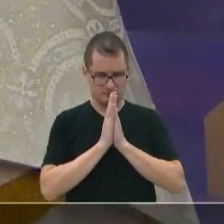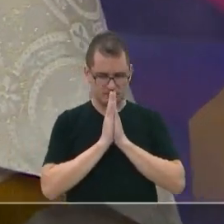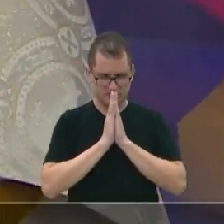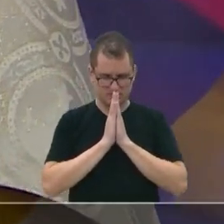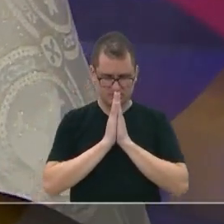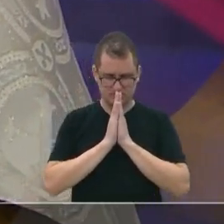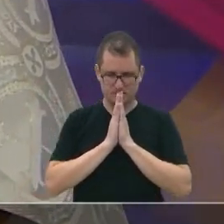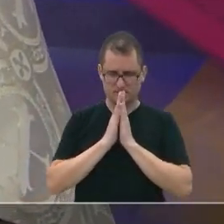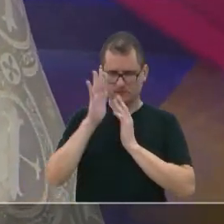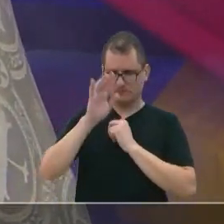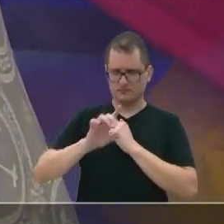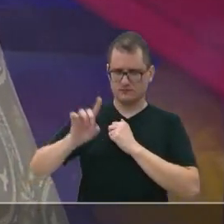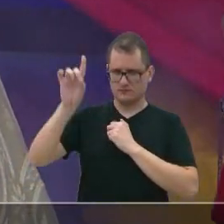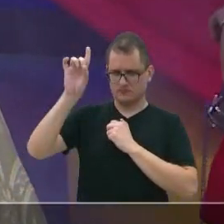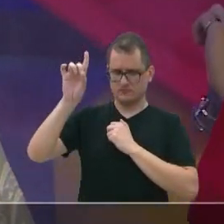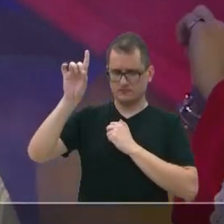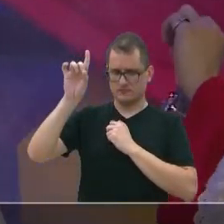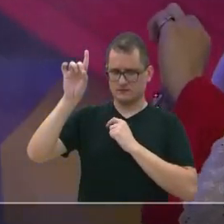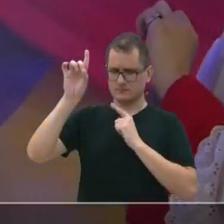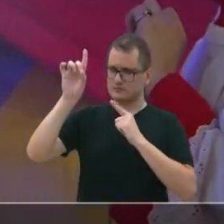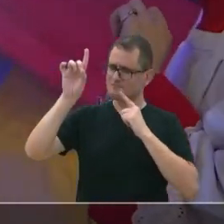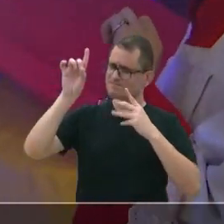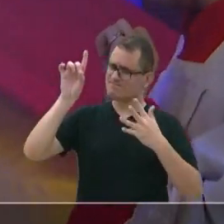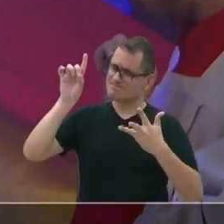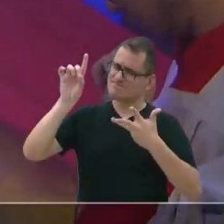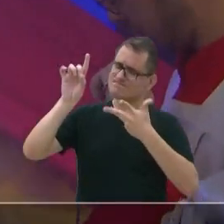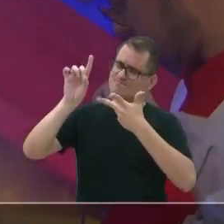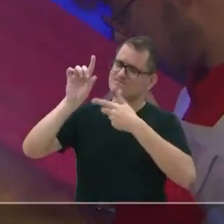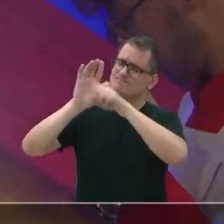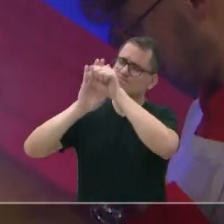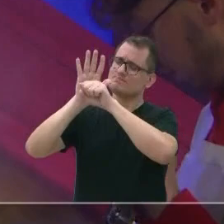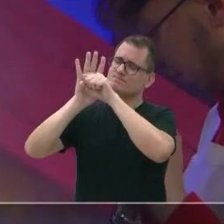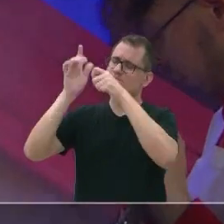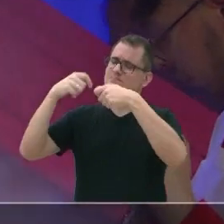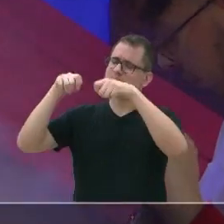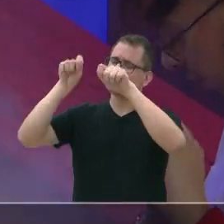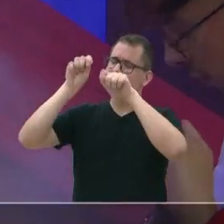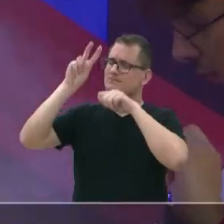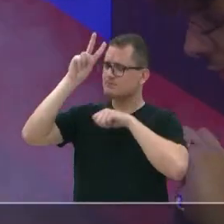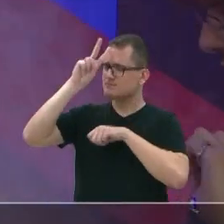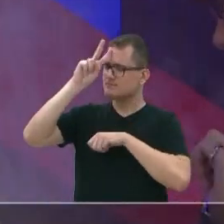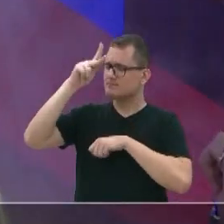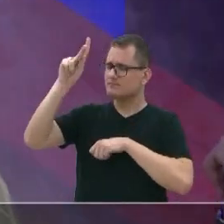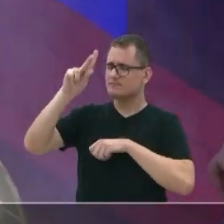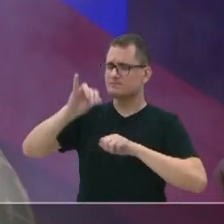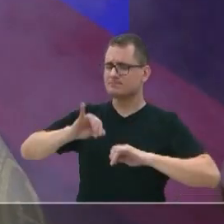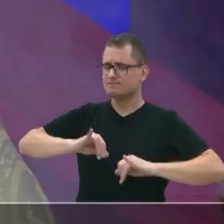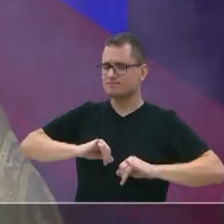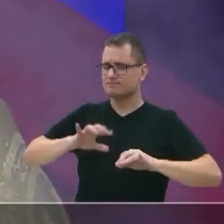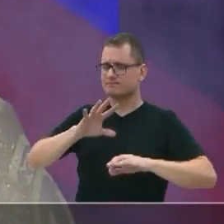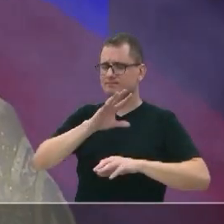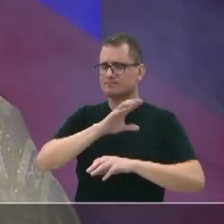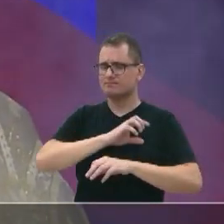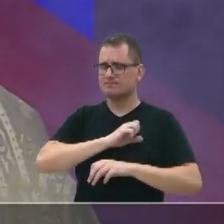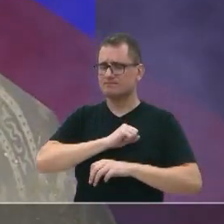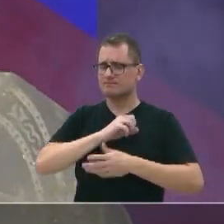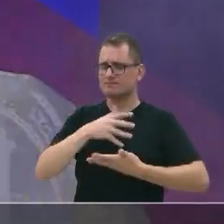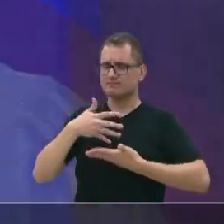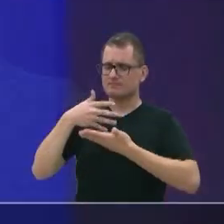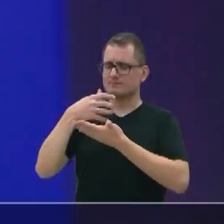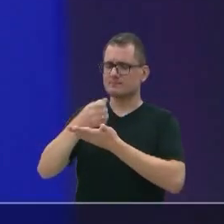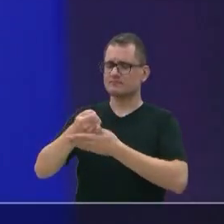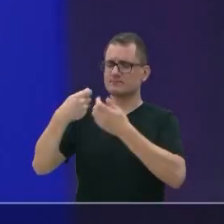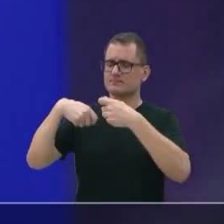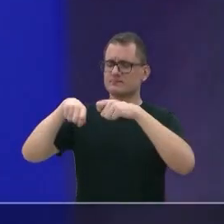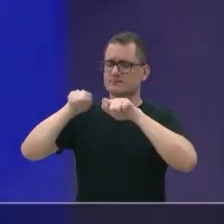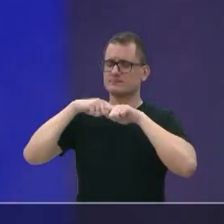neste admirável sacramento nos deixastes o memorial da vossa paixão, concedei-nos tal veneração pelos